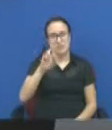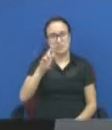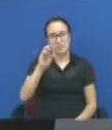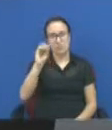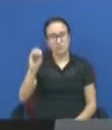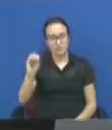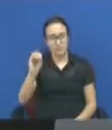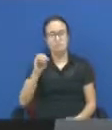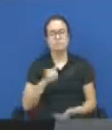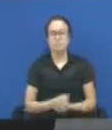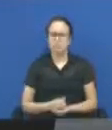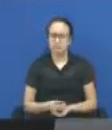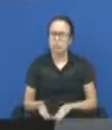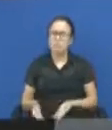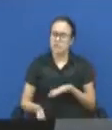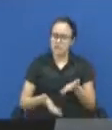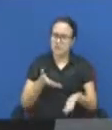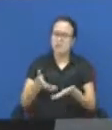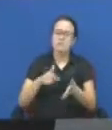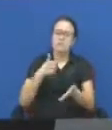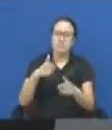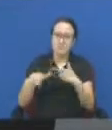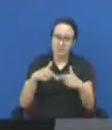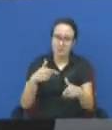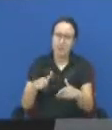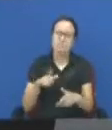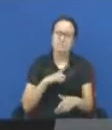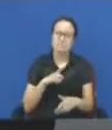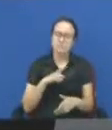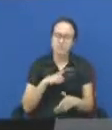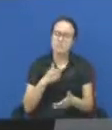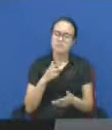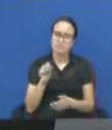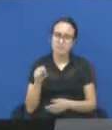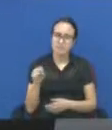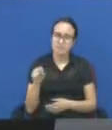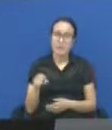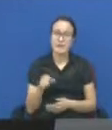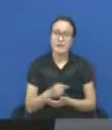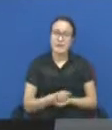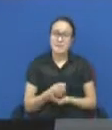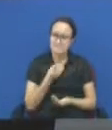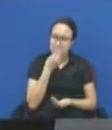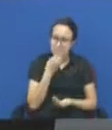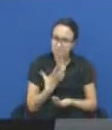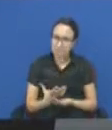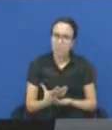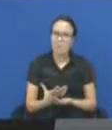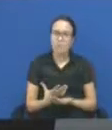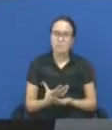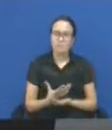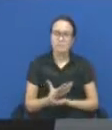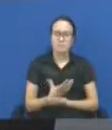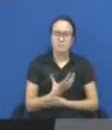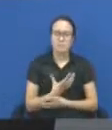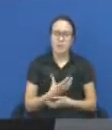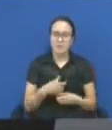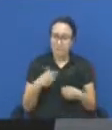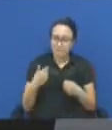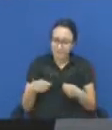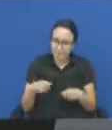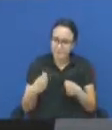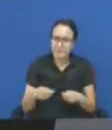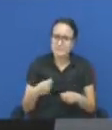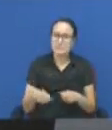trabalho, então nós devemos ter, sim. Lógico que a gente não vai ser hipócrita e dizer que as questões sociais elas exigem, uns precisam trabalhar